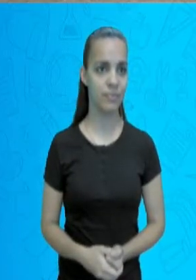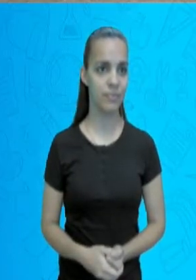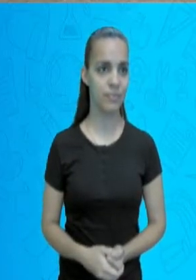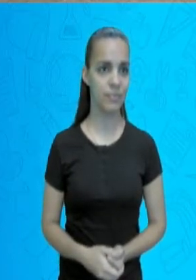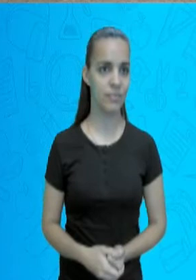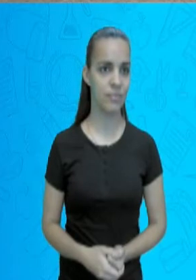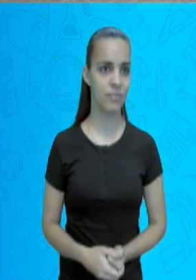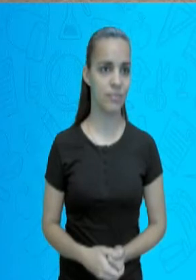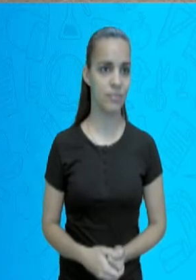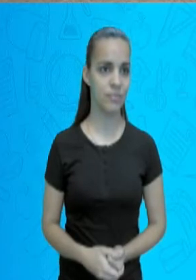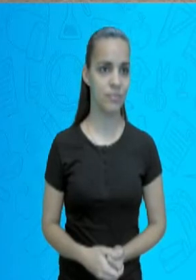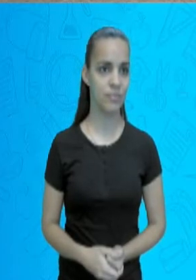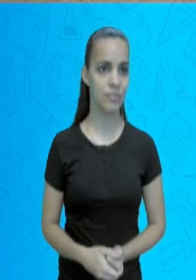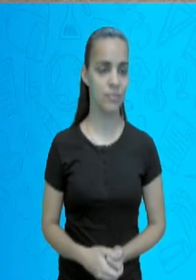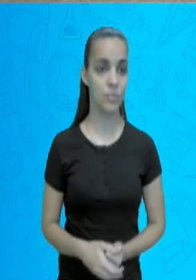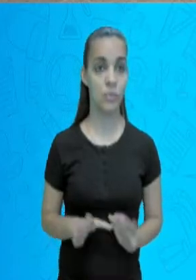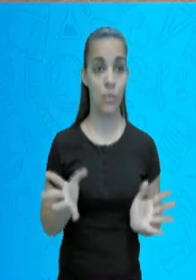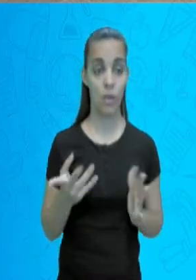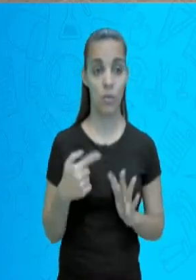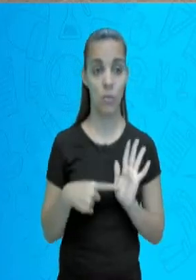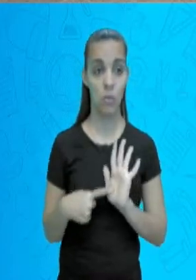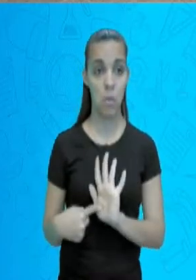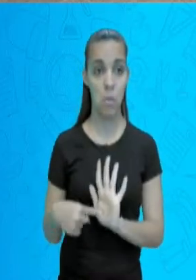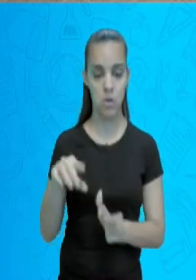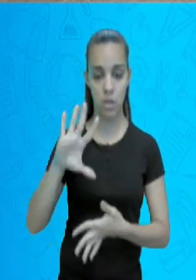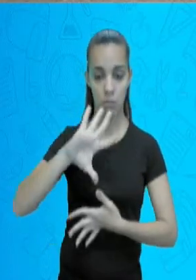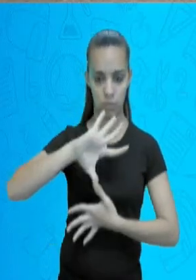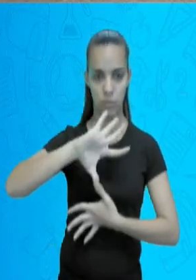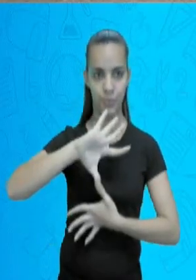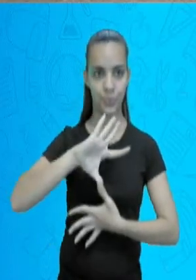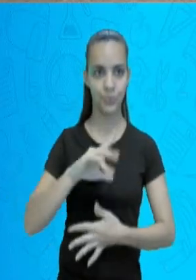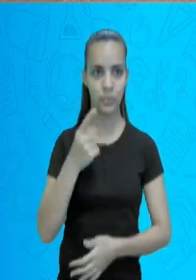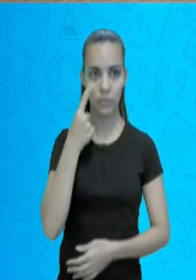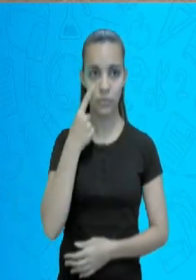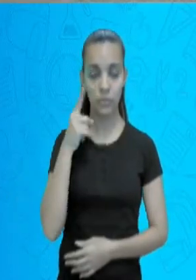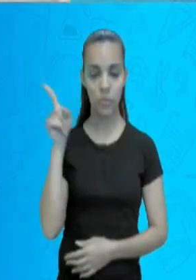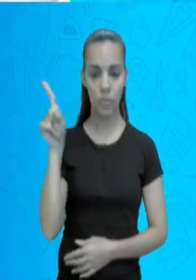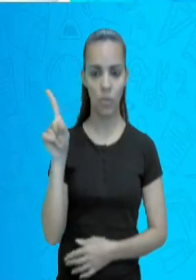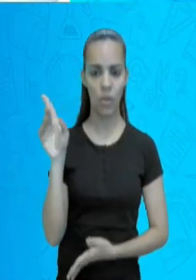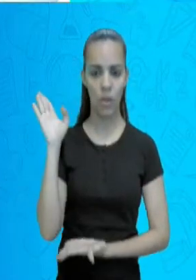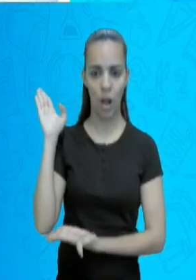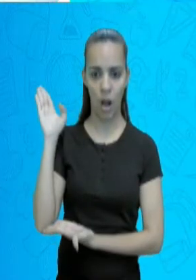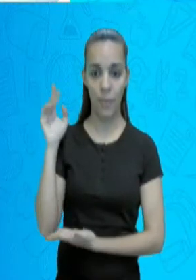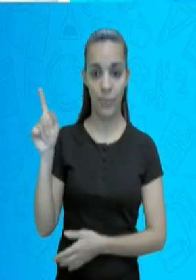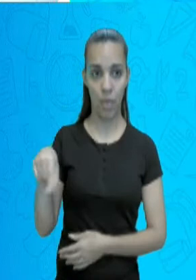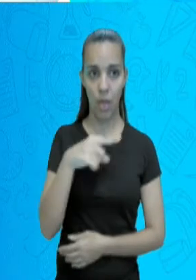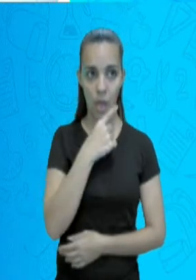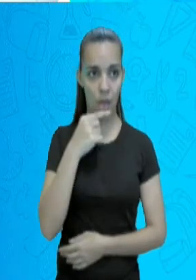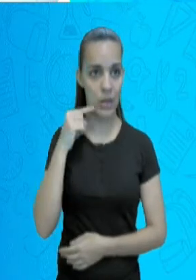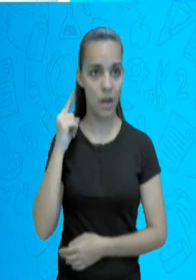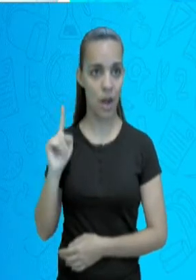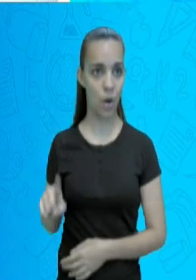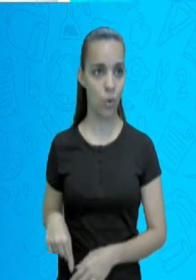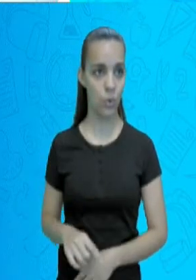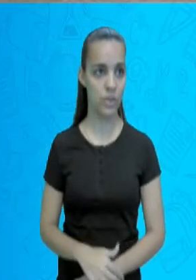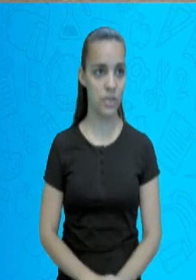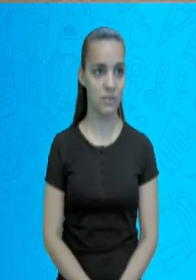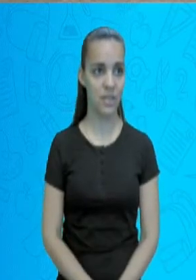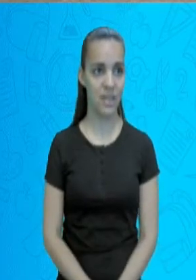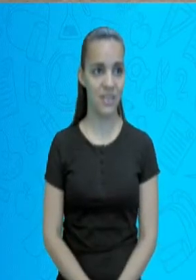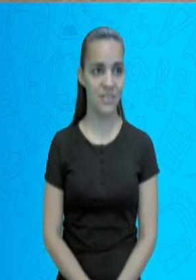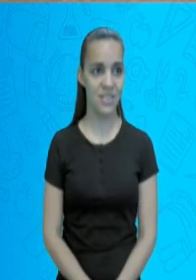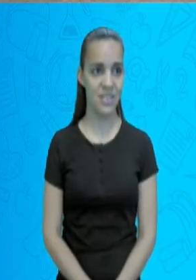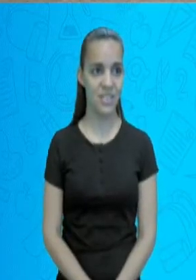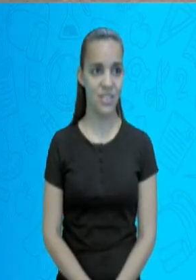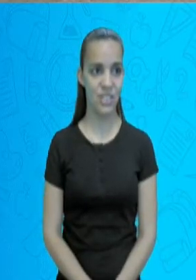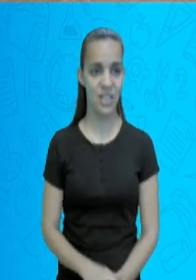bem rapidinho, que a Rússia, olha aqui, é isso aqui mais isso aqui. A Rússia